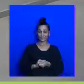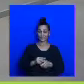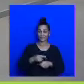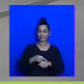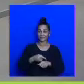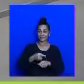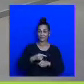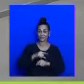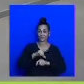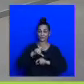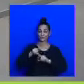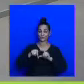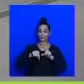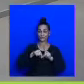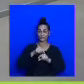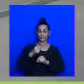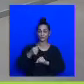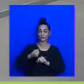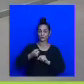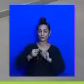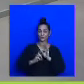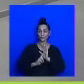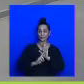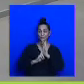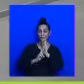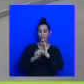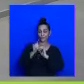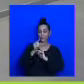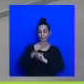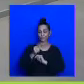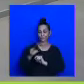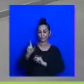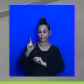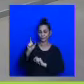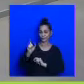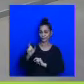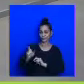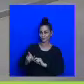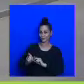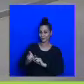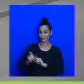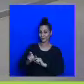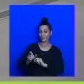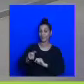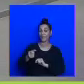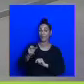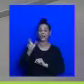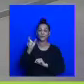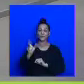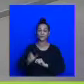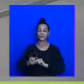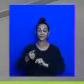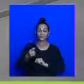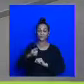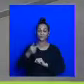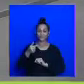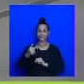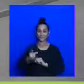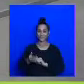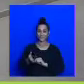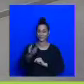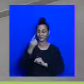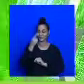e agora sortearemos o número correspondente a última coluna a coluna de número 7